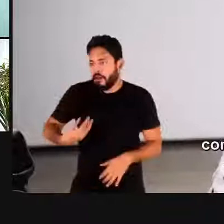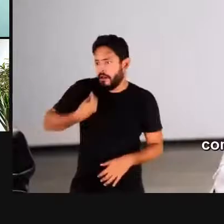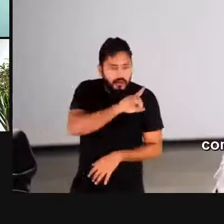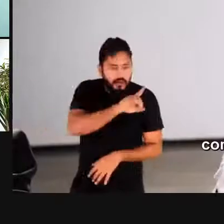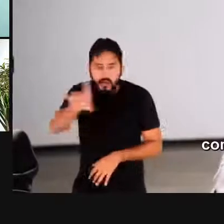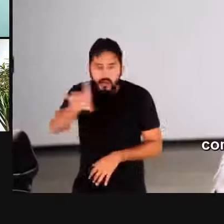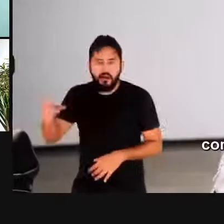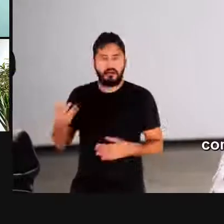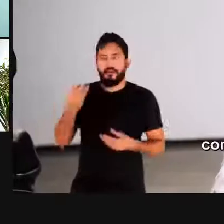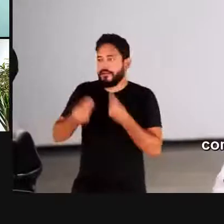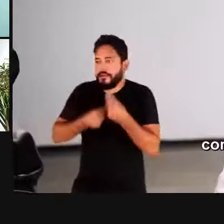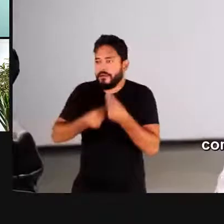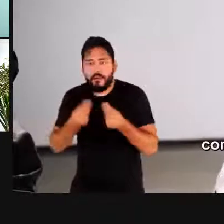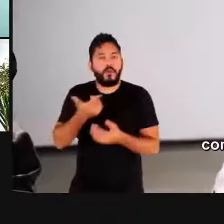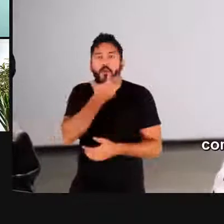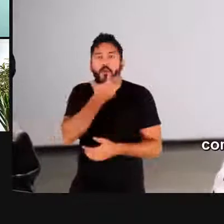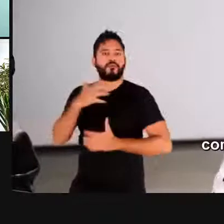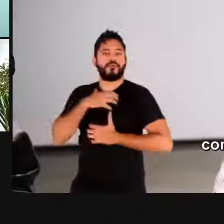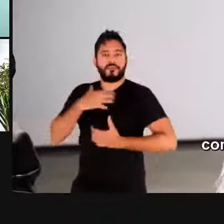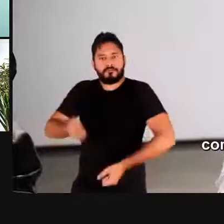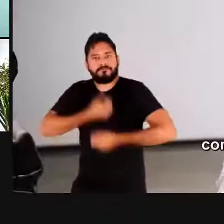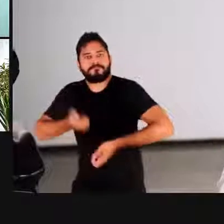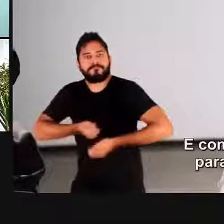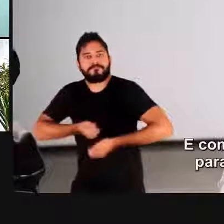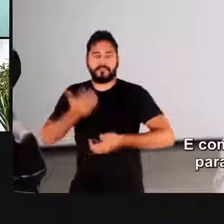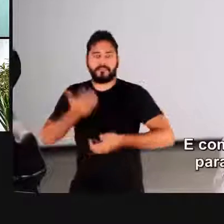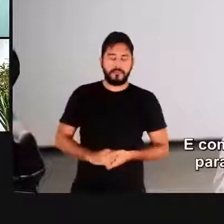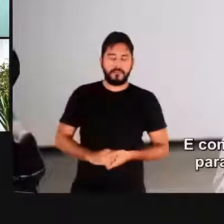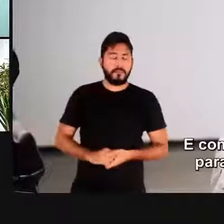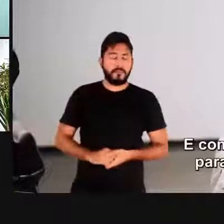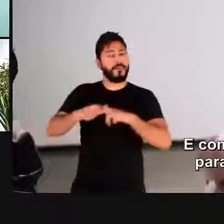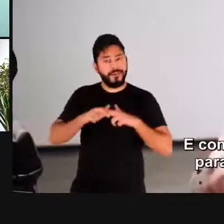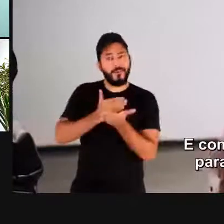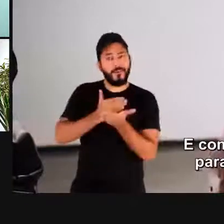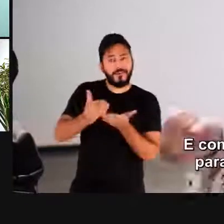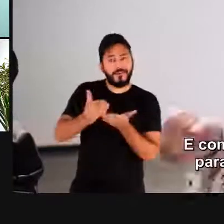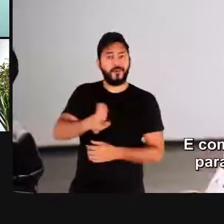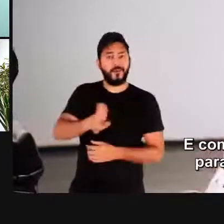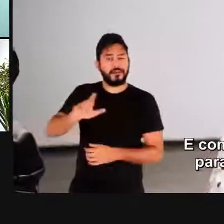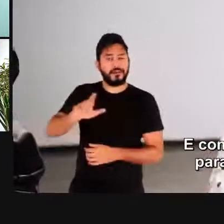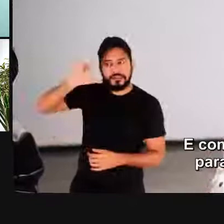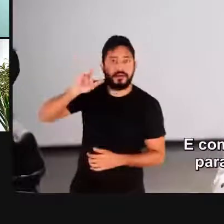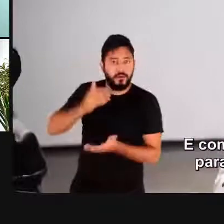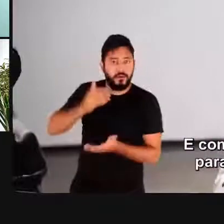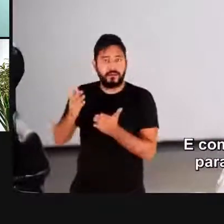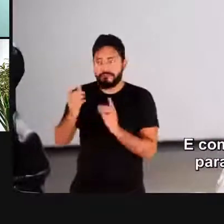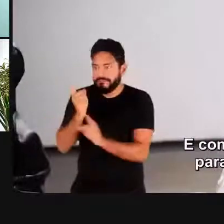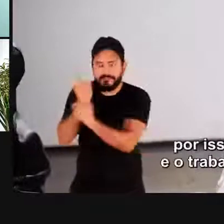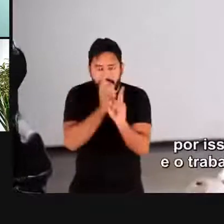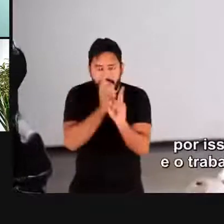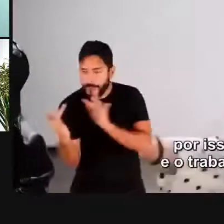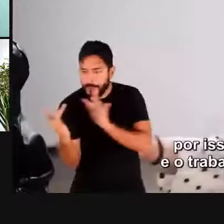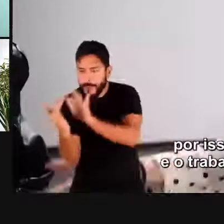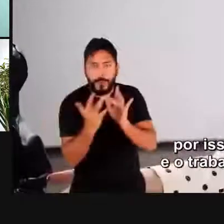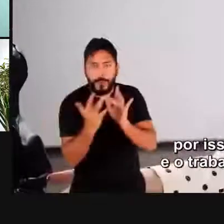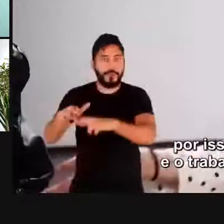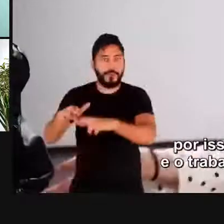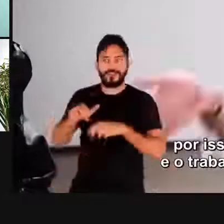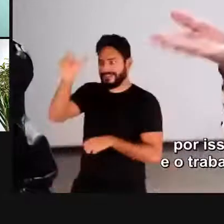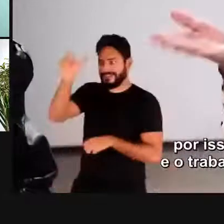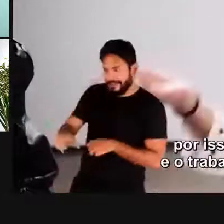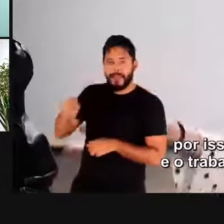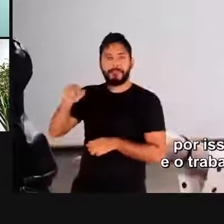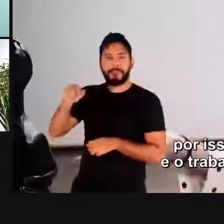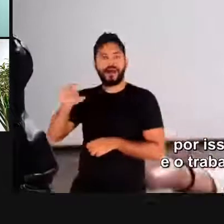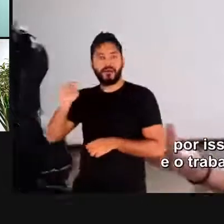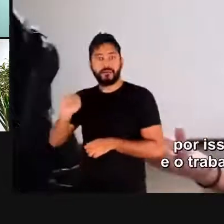é, né, as outras formas de manifestação. Aí foi por isso, eu comecei a usar Instagram para encontrar as pessoas. E por isso que eu encontrei o Marcos,